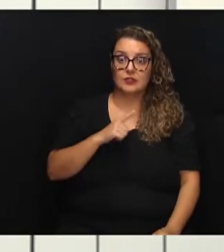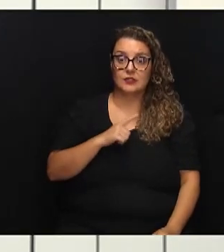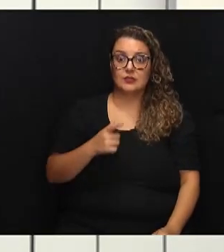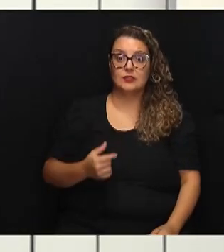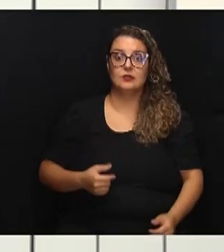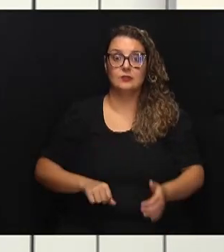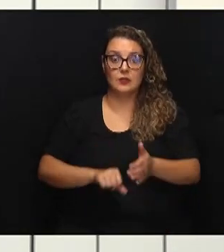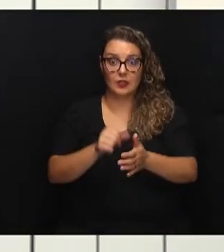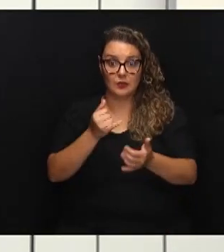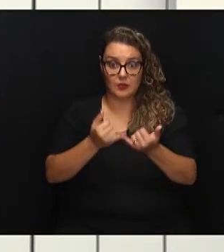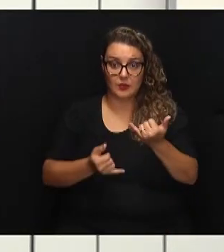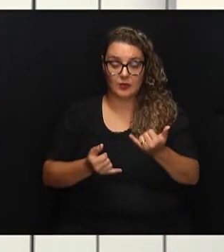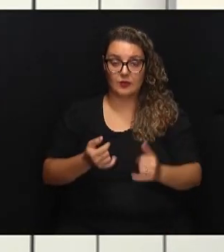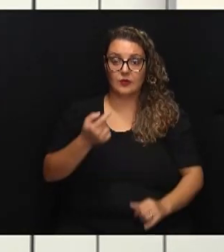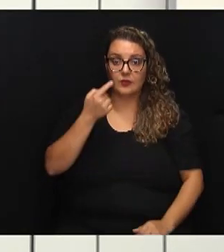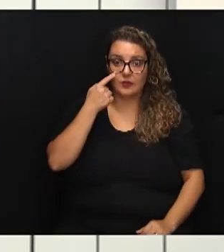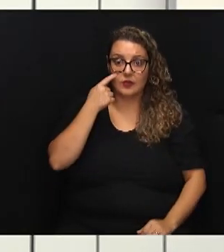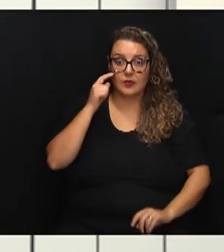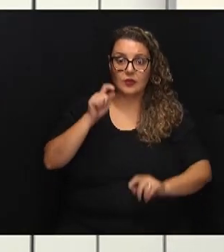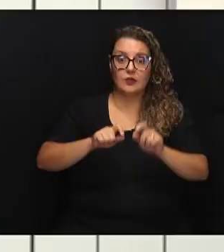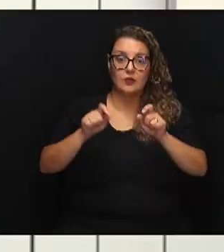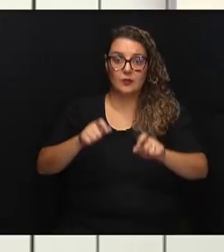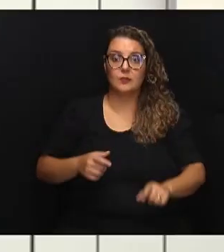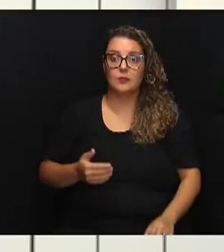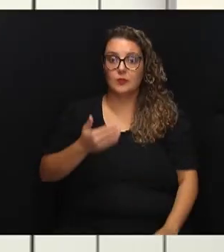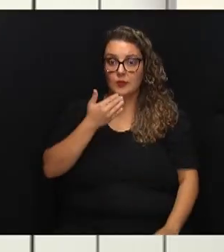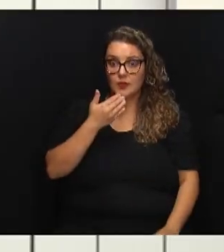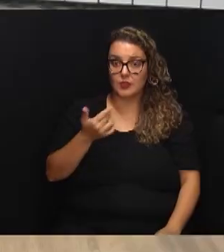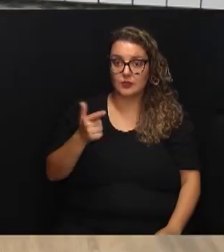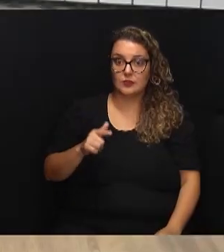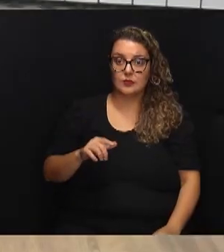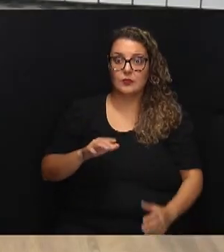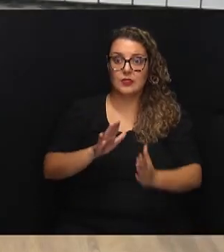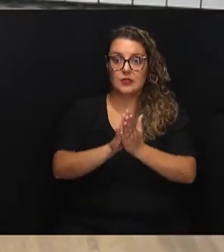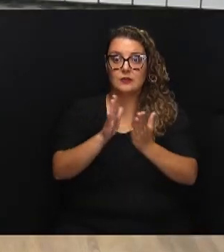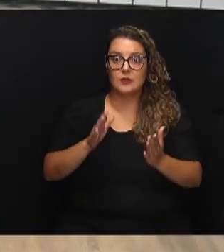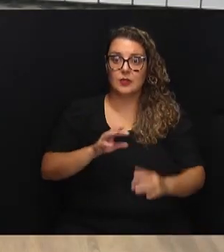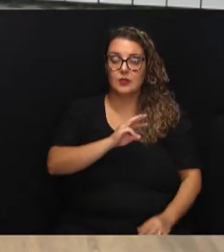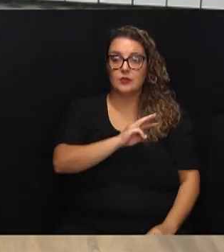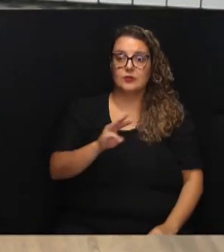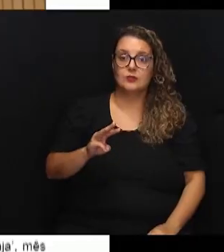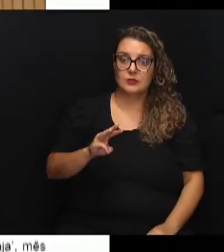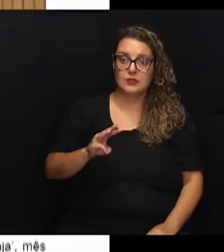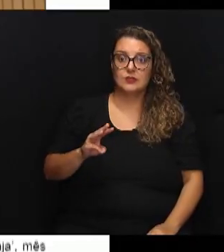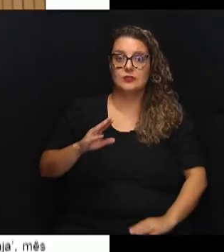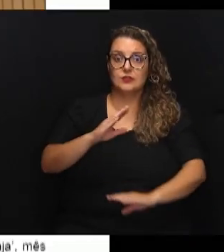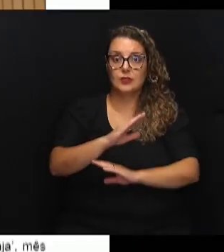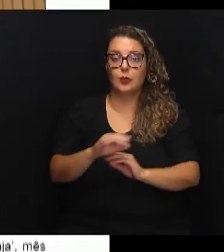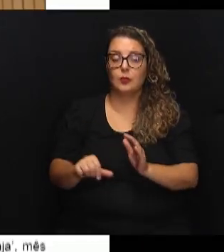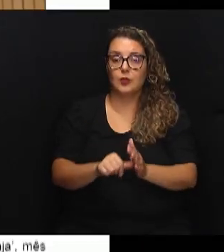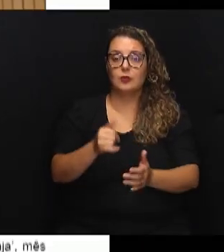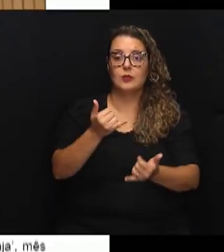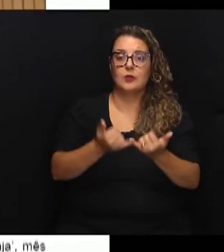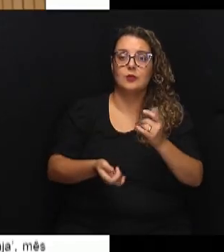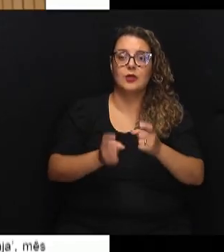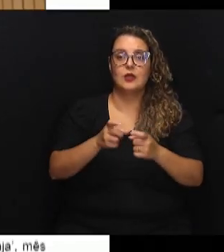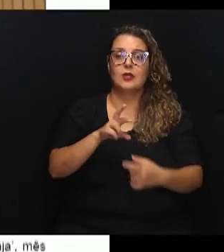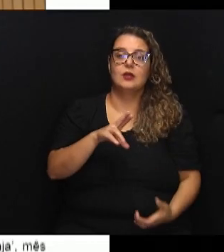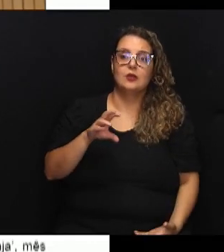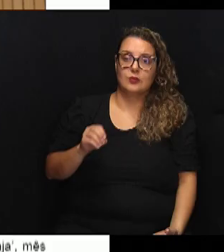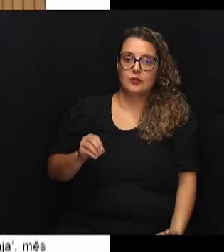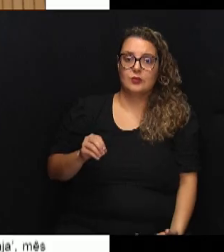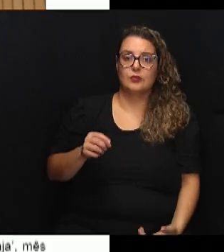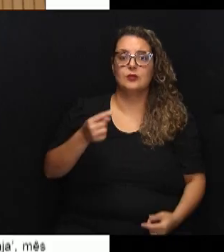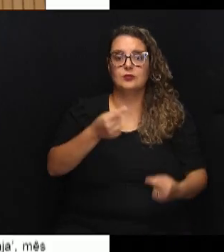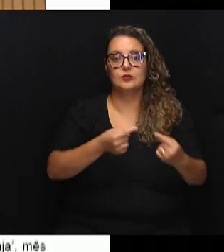parte. Vamos ver quais são. Vou pedir para o pessoal novamente espelhar. Olha, o site da Câmara está ali, ó. Primeira parte da reunião ordinária